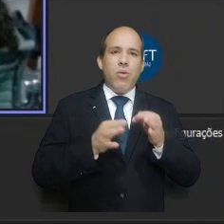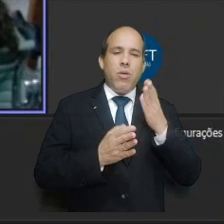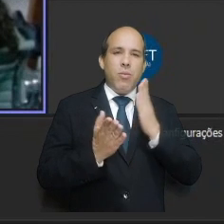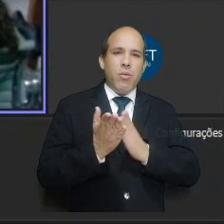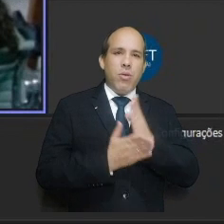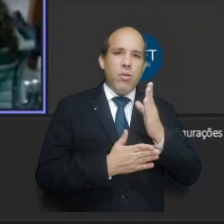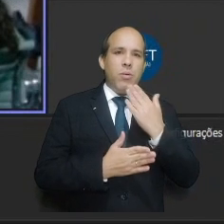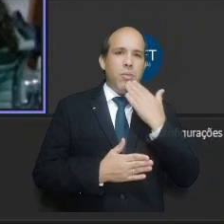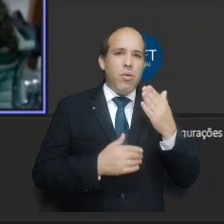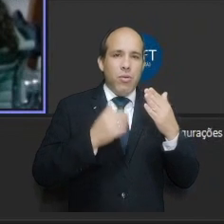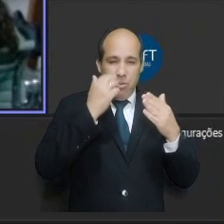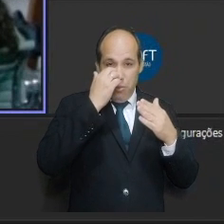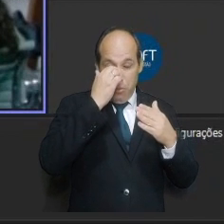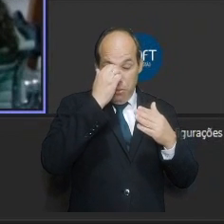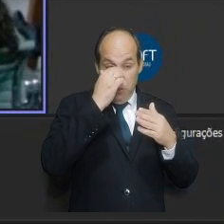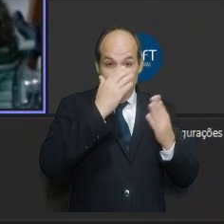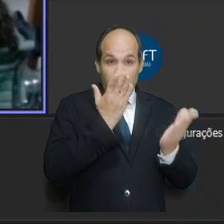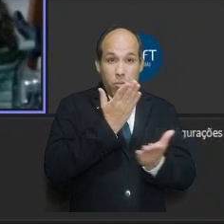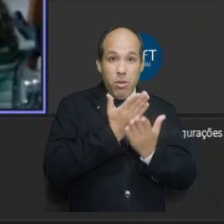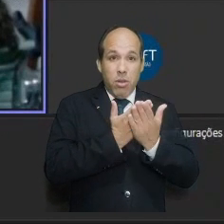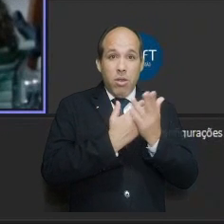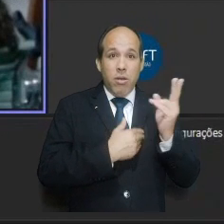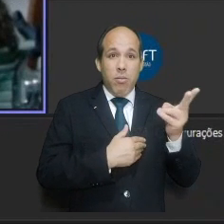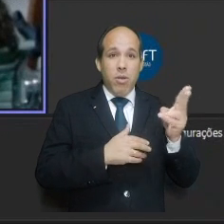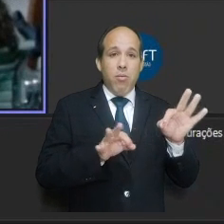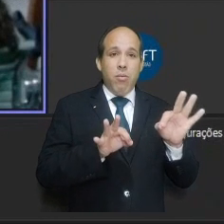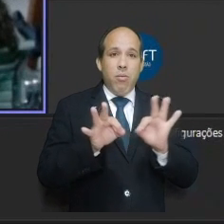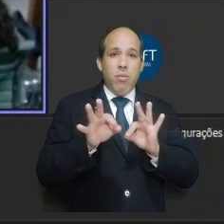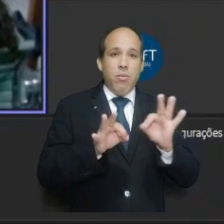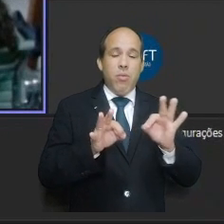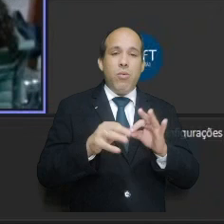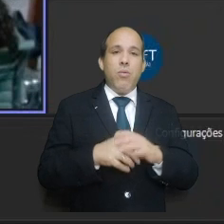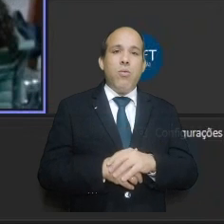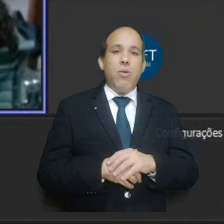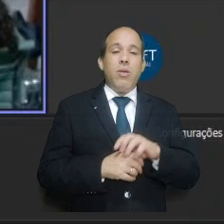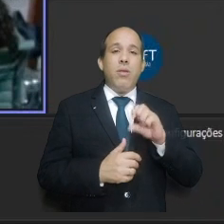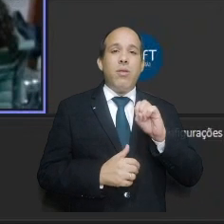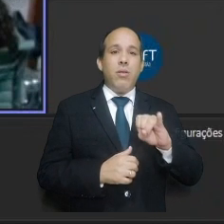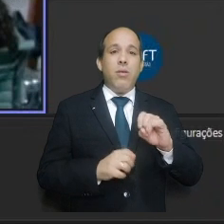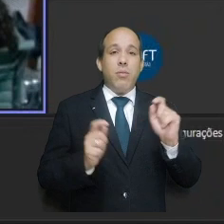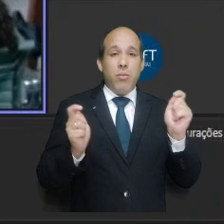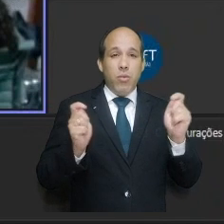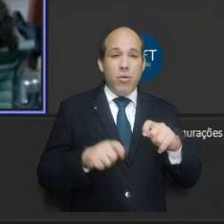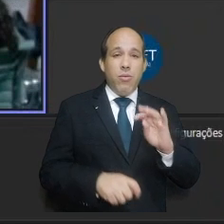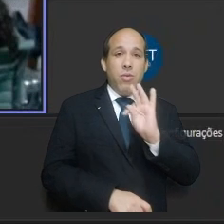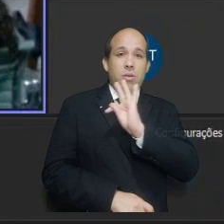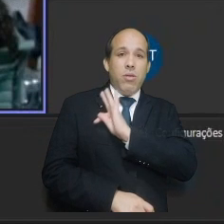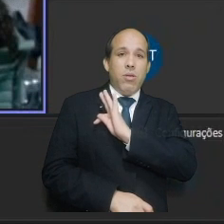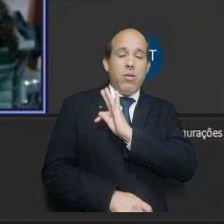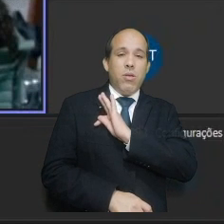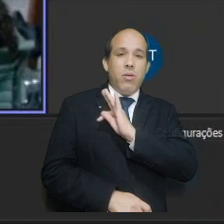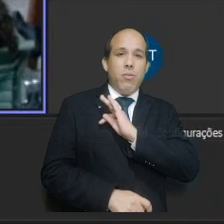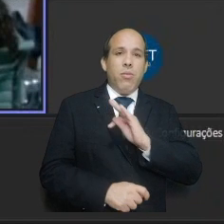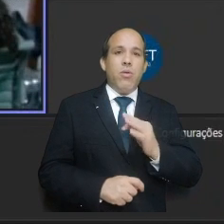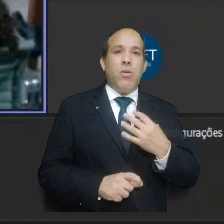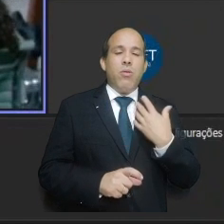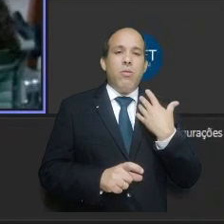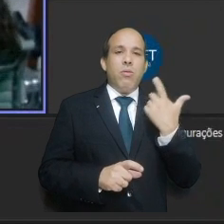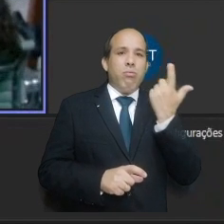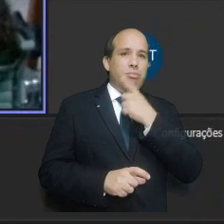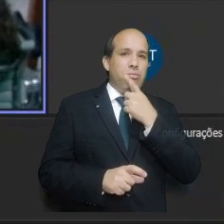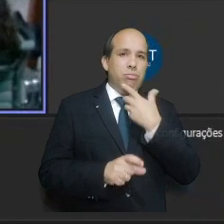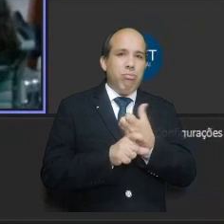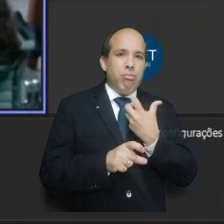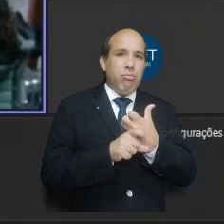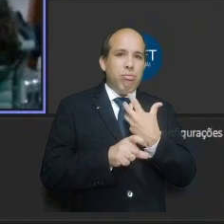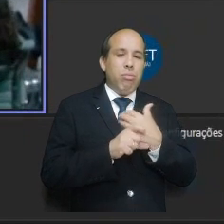seja julgado procedente o pedido subsidiário que foi formulado por ele, de forma que, sendo possível tecnicamente, haja o